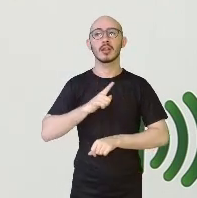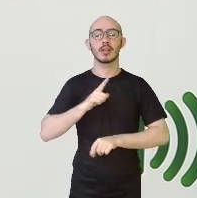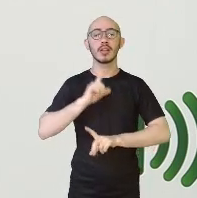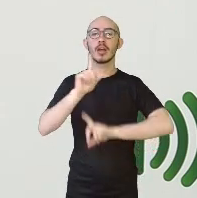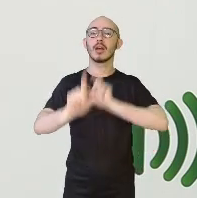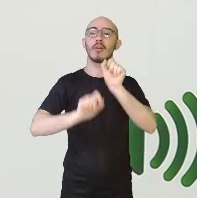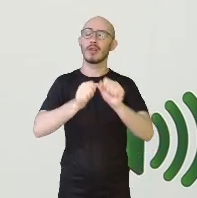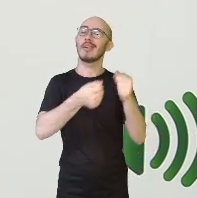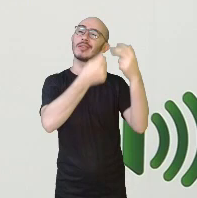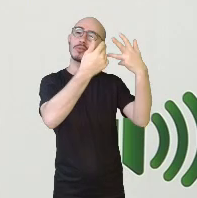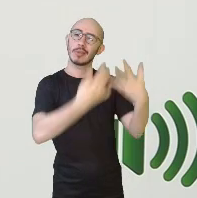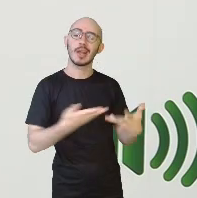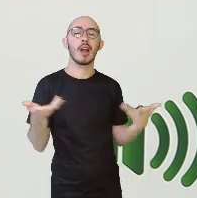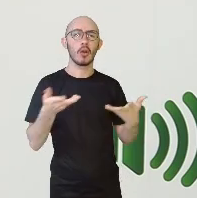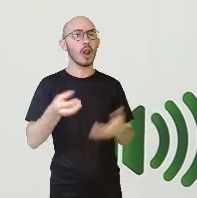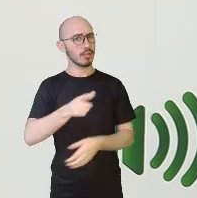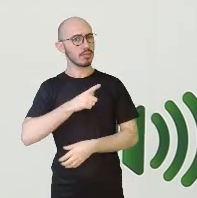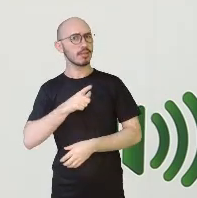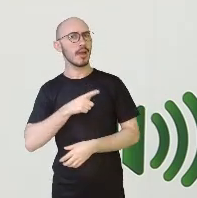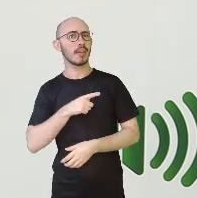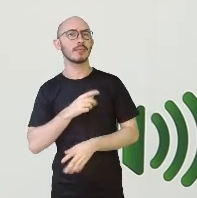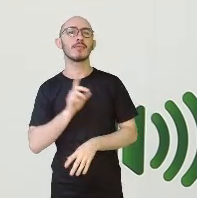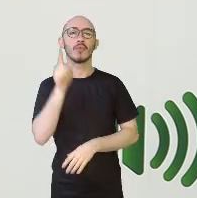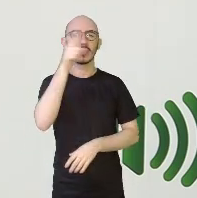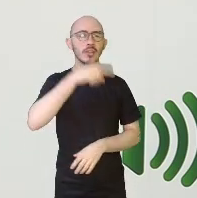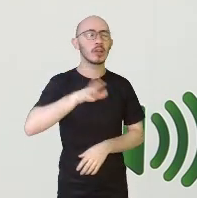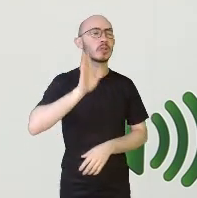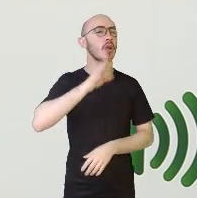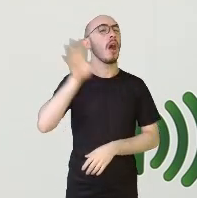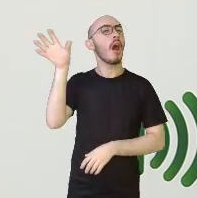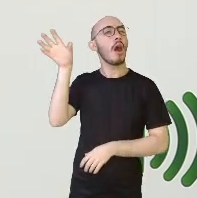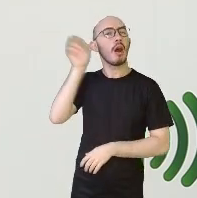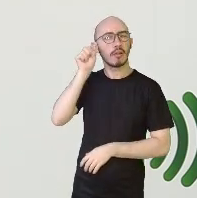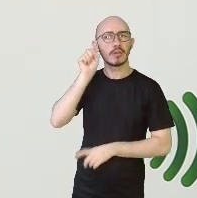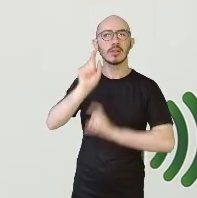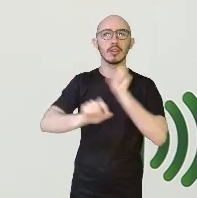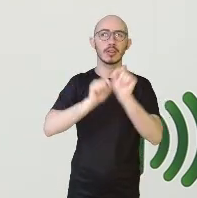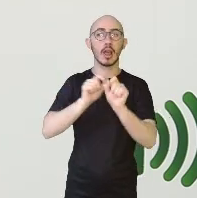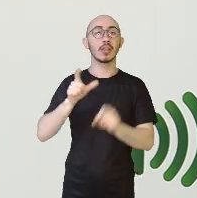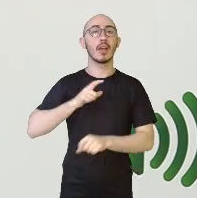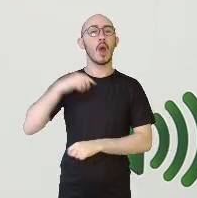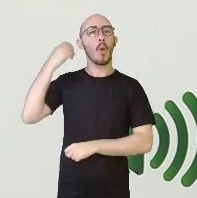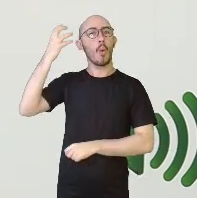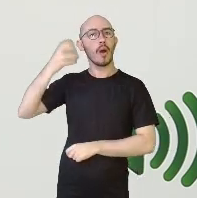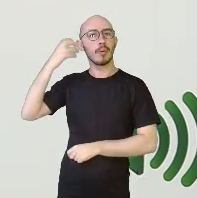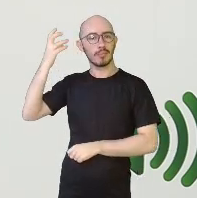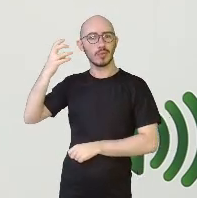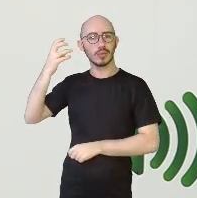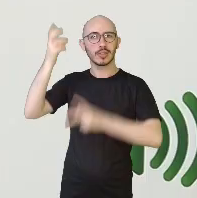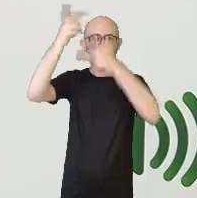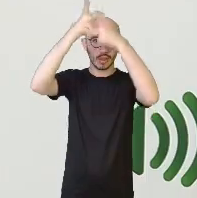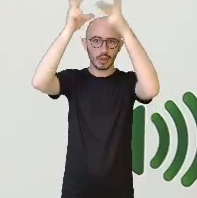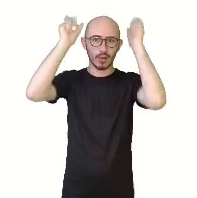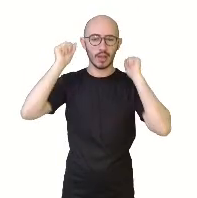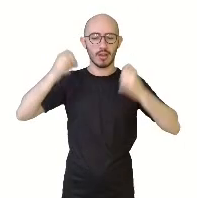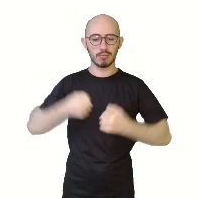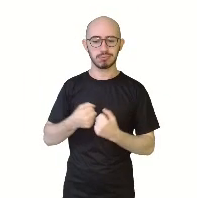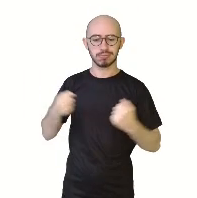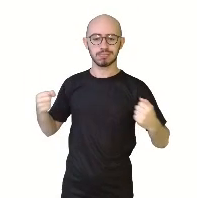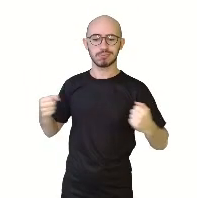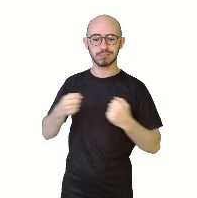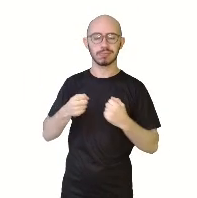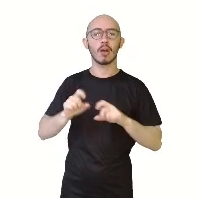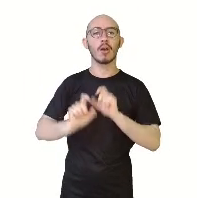eu vou explicar essa história para vocês, que vocês já devem ter ouvido, inclusive na música aí do Luiz Gonzaga. Ontem eu sonhei